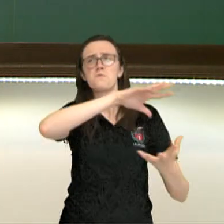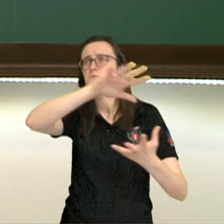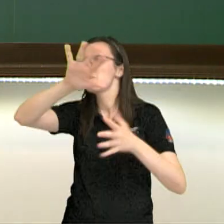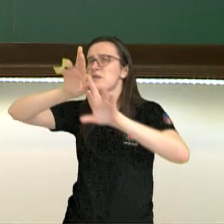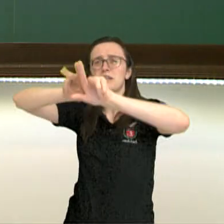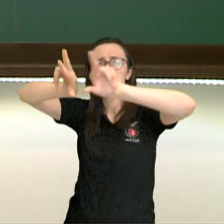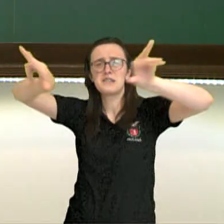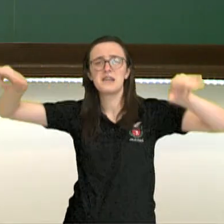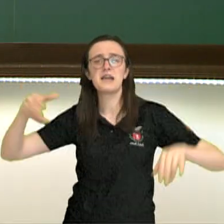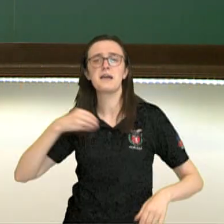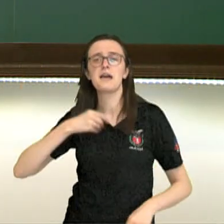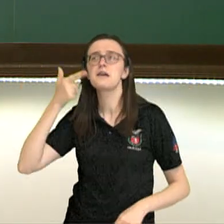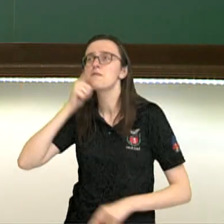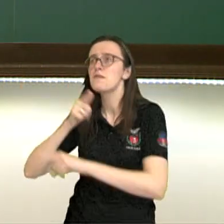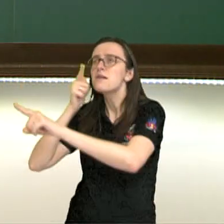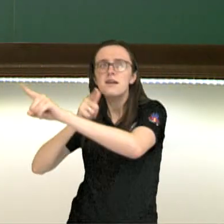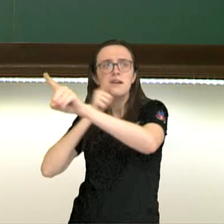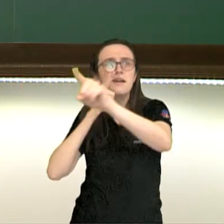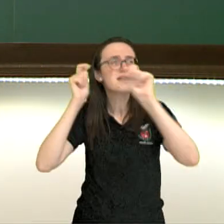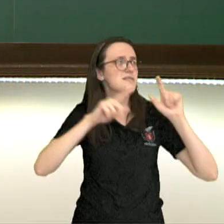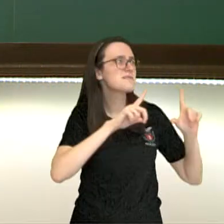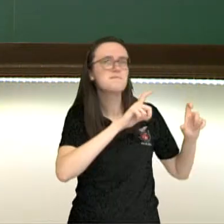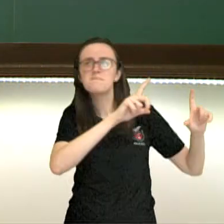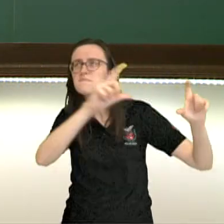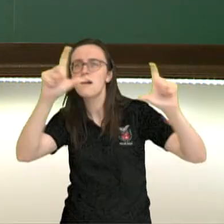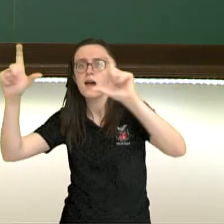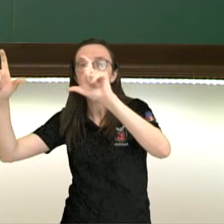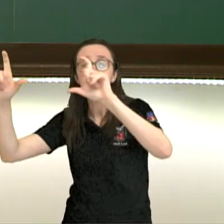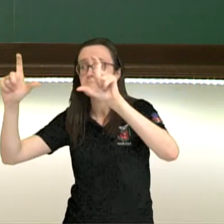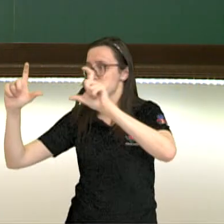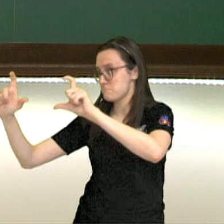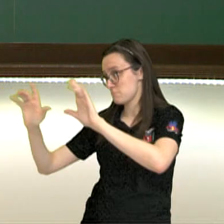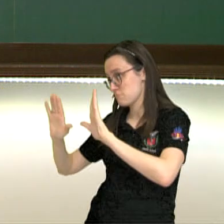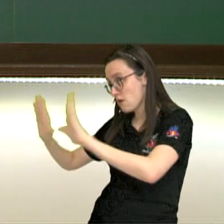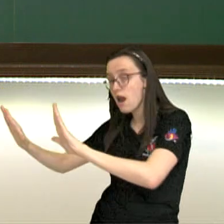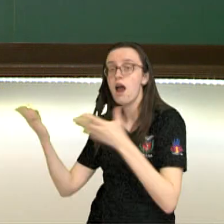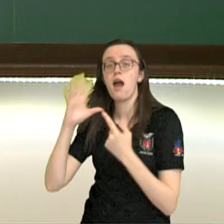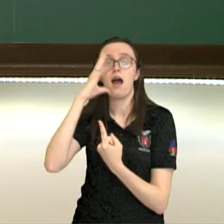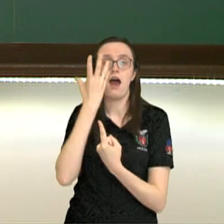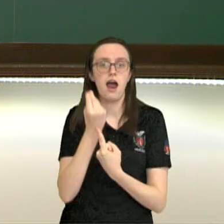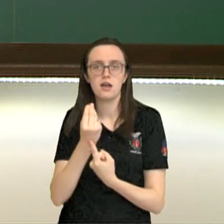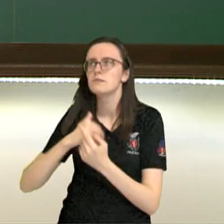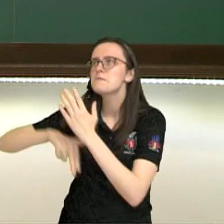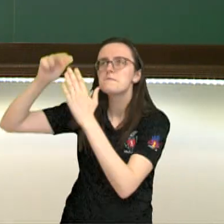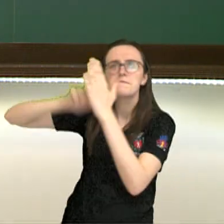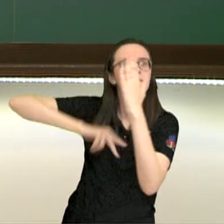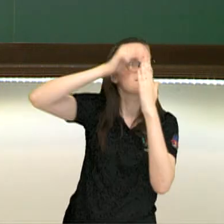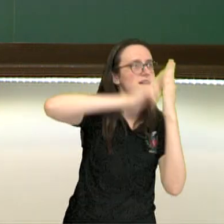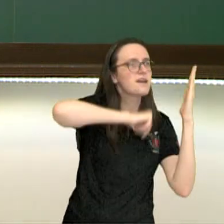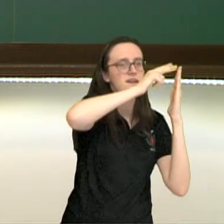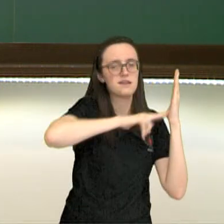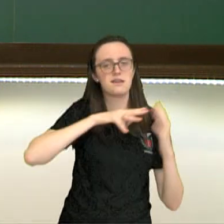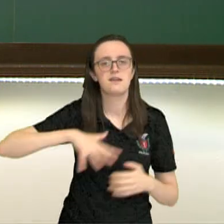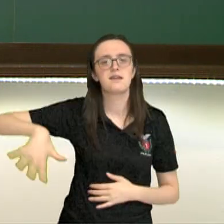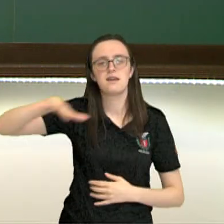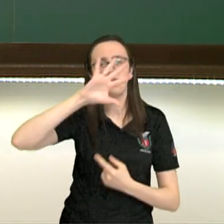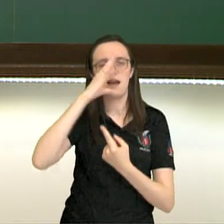de possibilidades para que a arte continue se nutrindo dentro do universo das artes